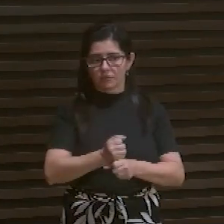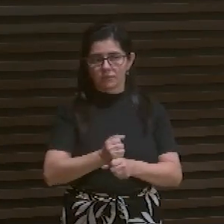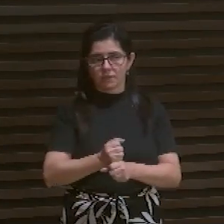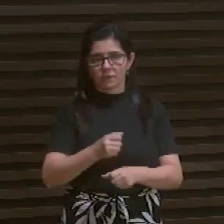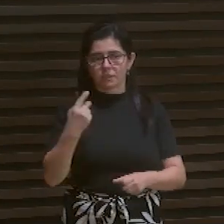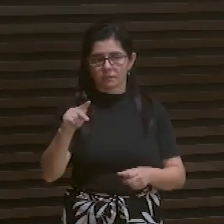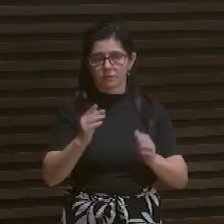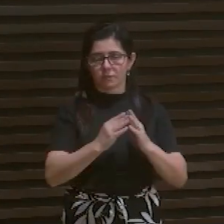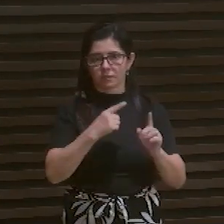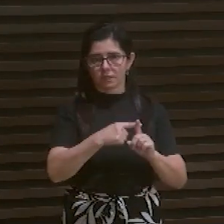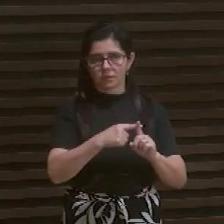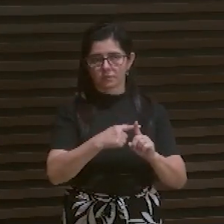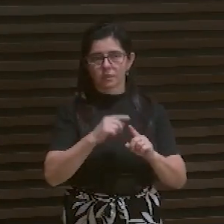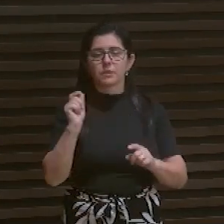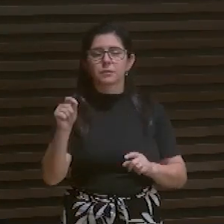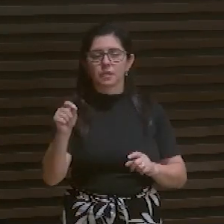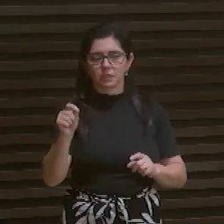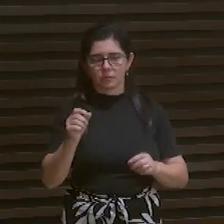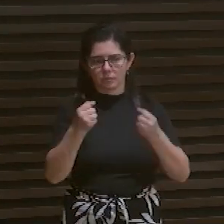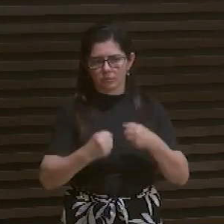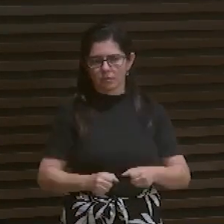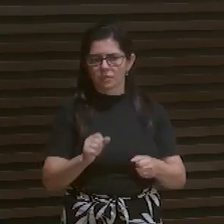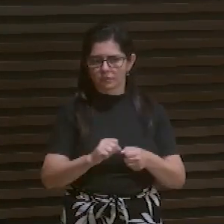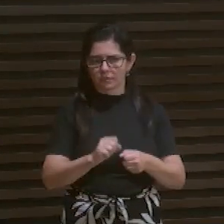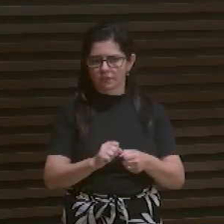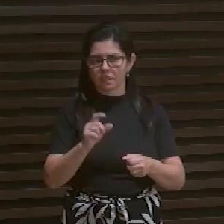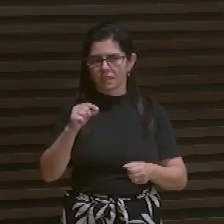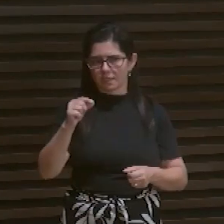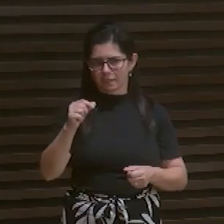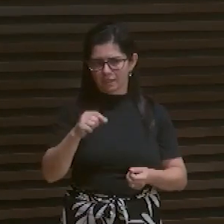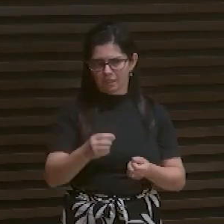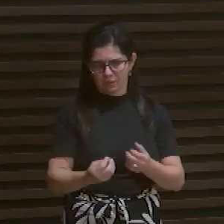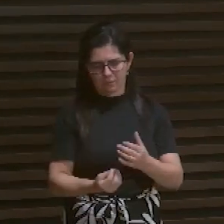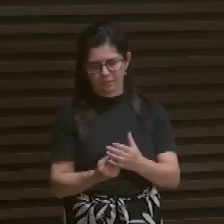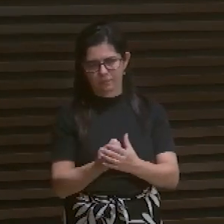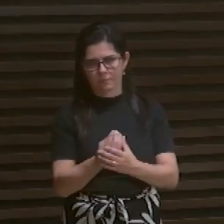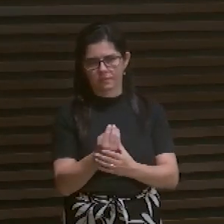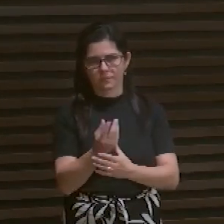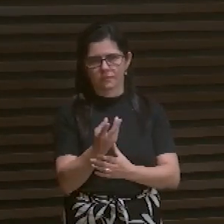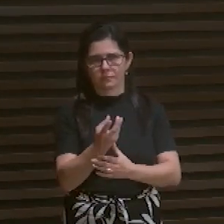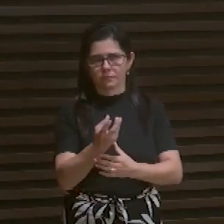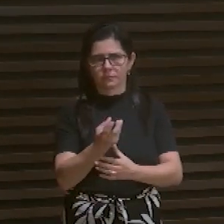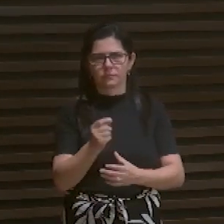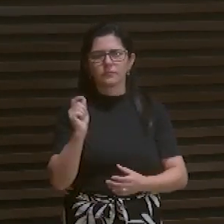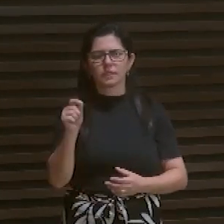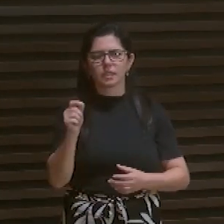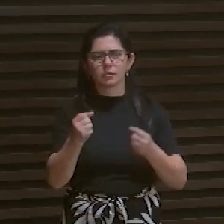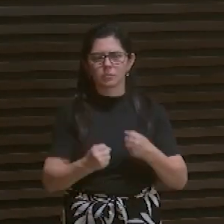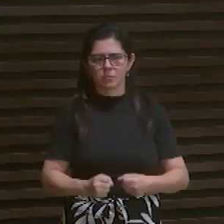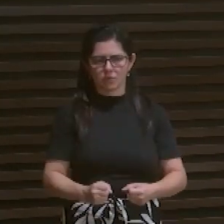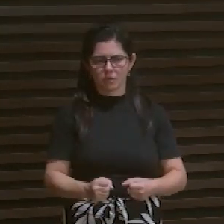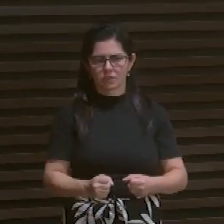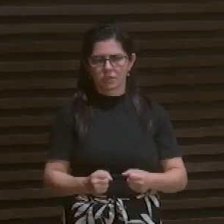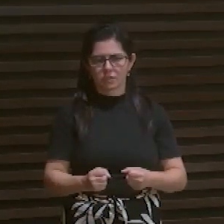aqui fazer uma semente germinar? Quem pode fazer o trabalho? Quem pode subir aqui e falar assim: hoje eu